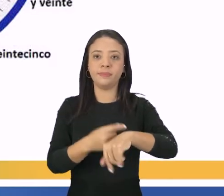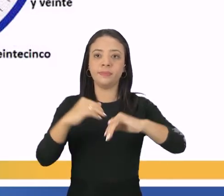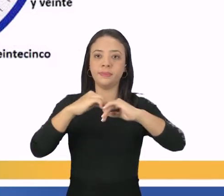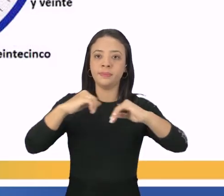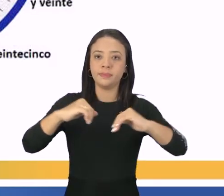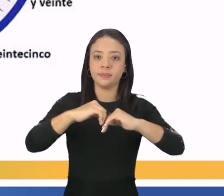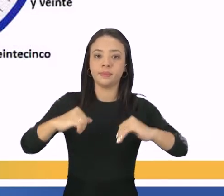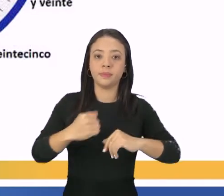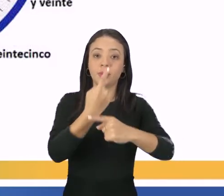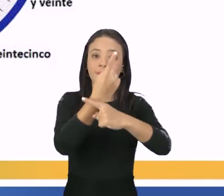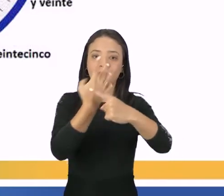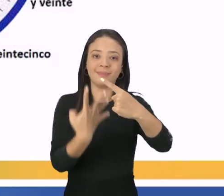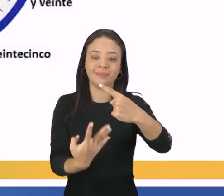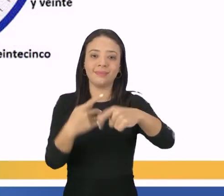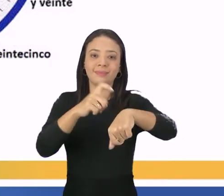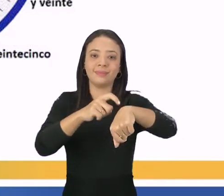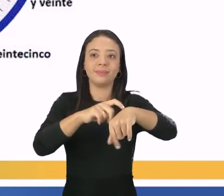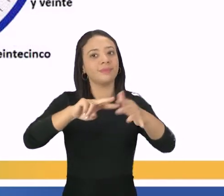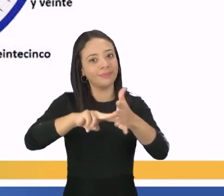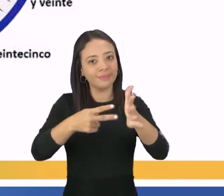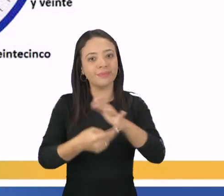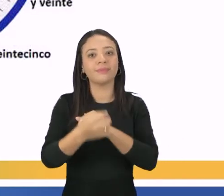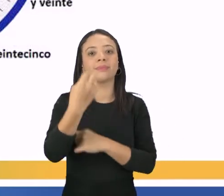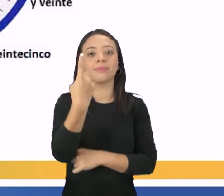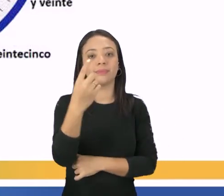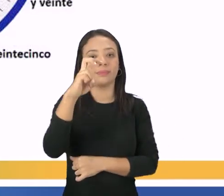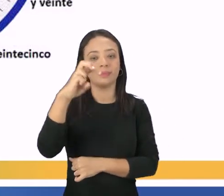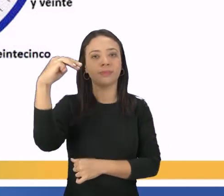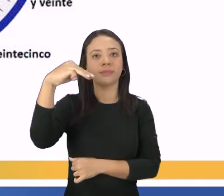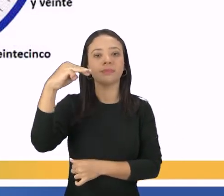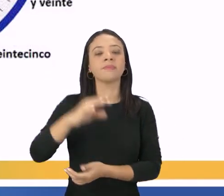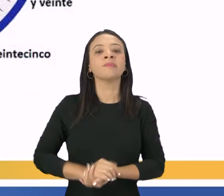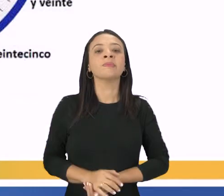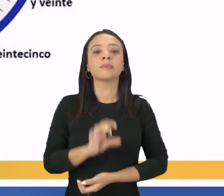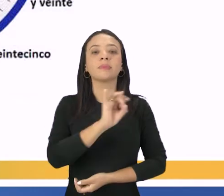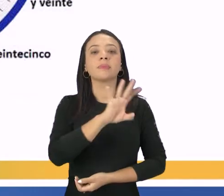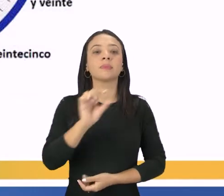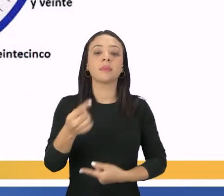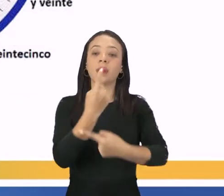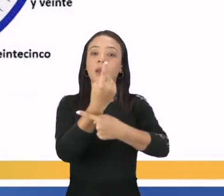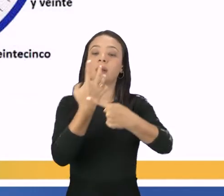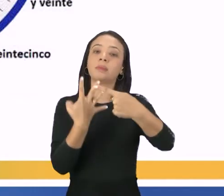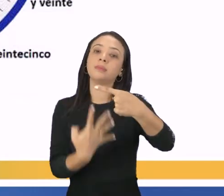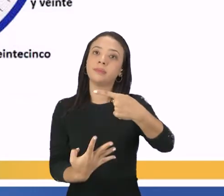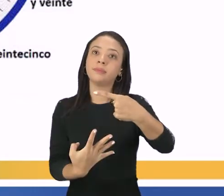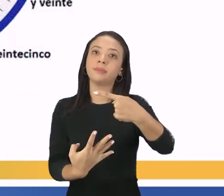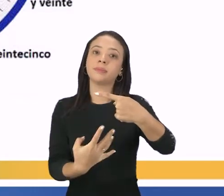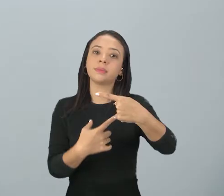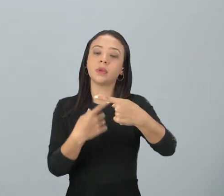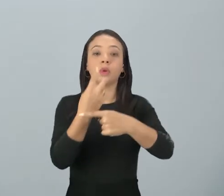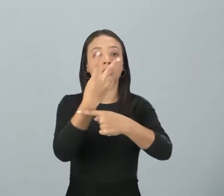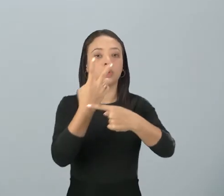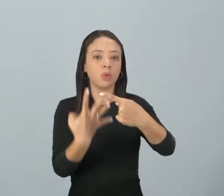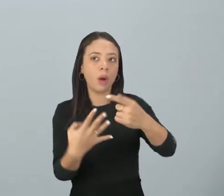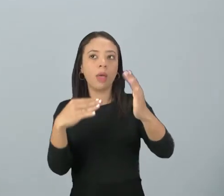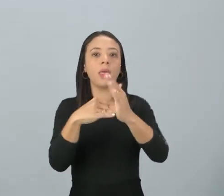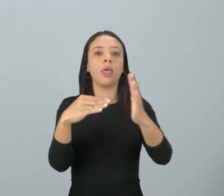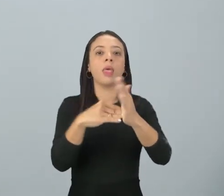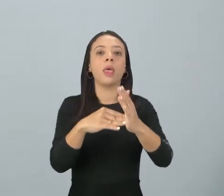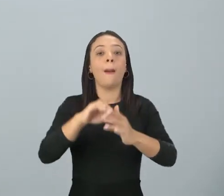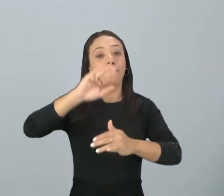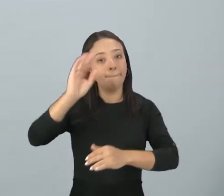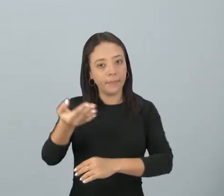em quartos de hora. Um quarto de hora são 15 minutos. Então, a cada quarto, né, os 2 quartos até o 30,